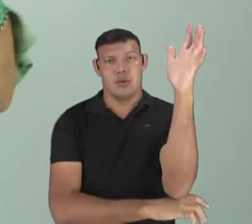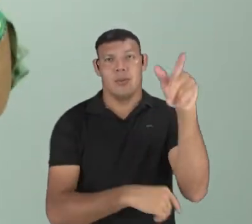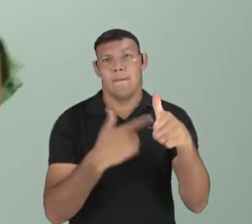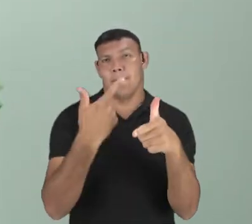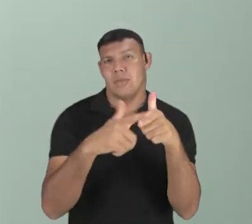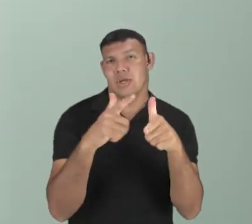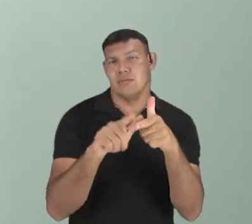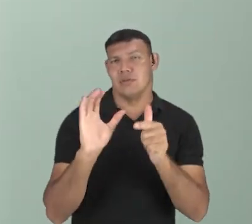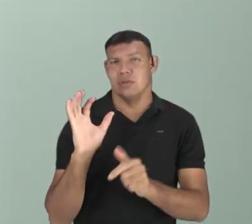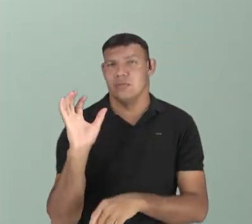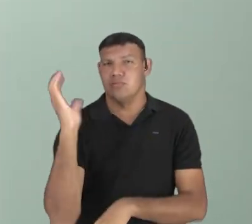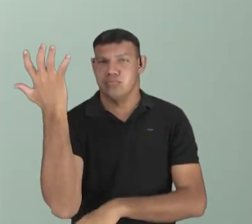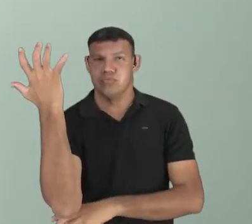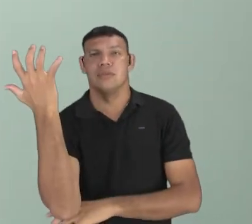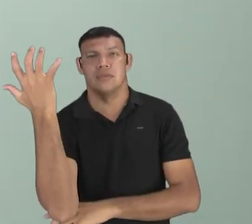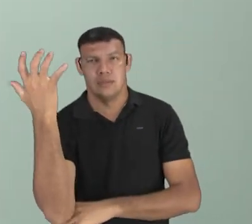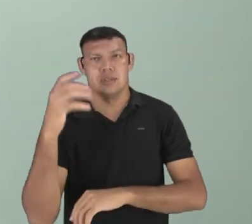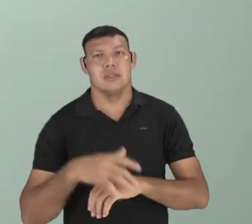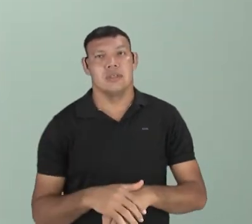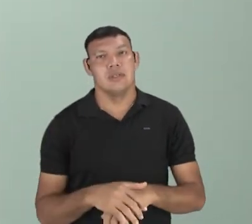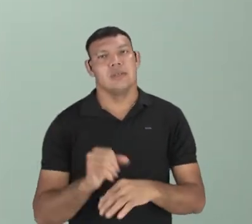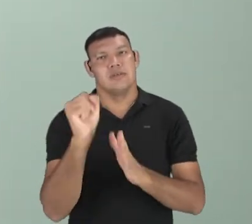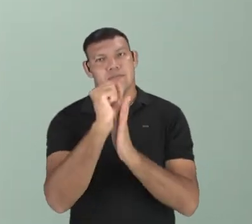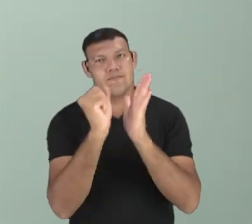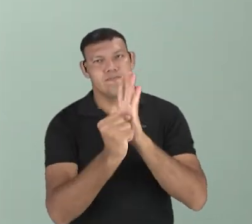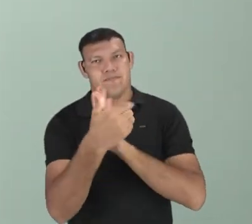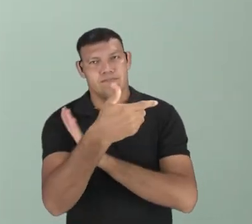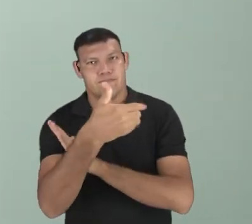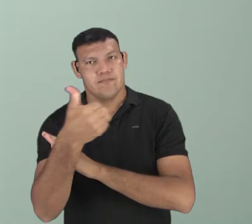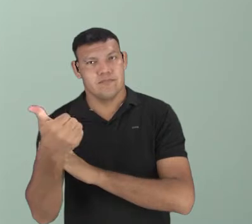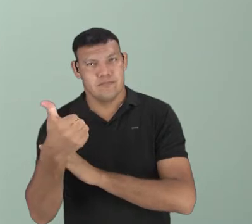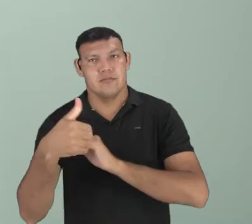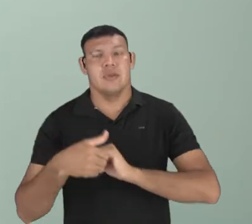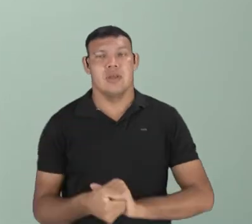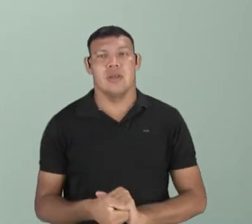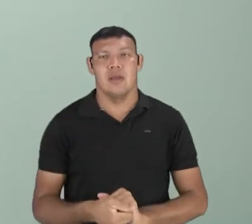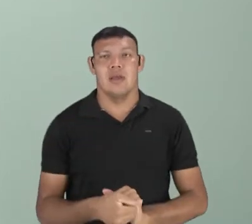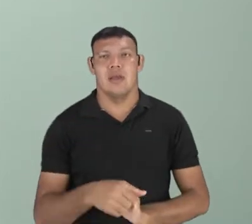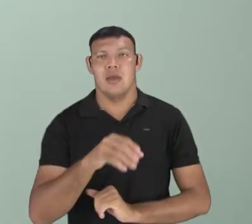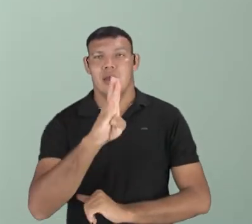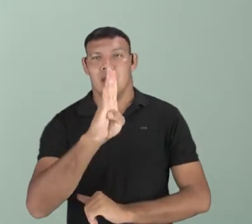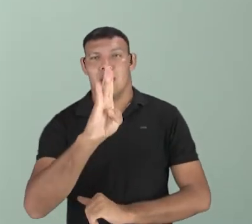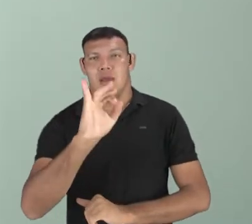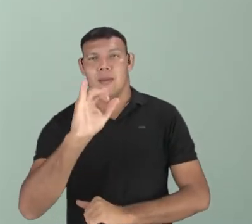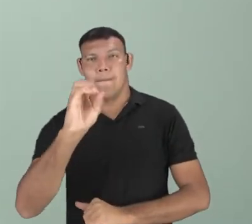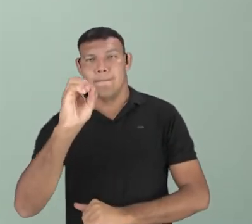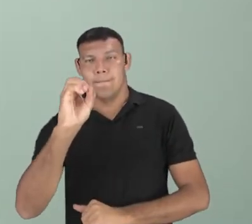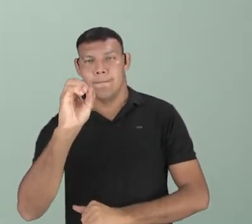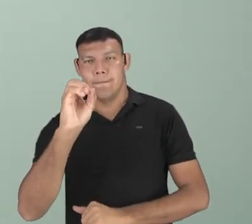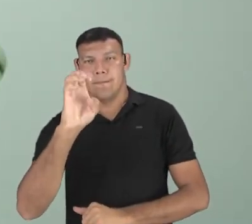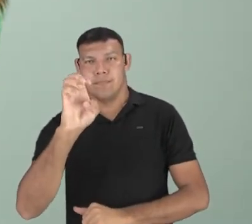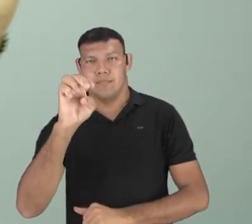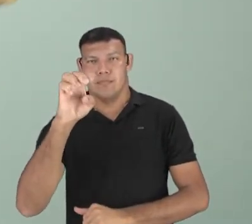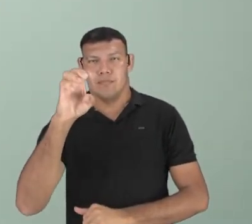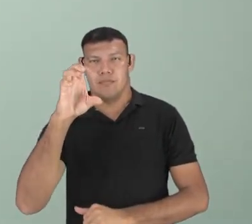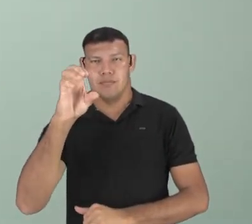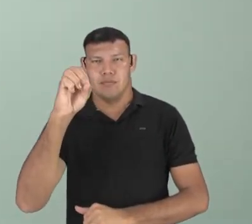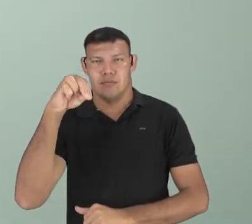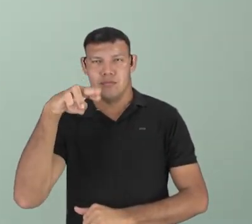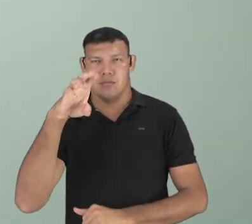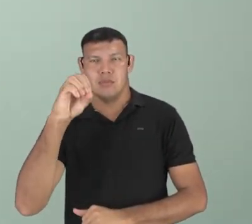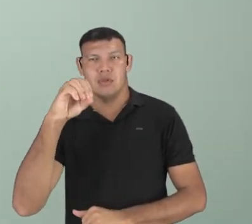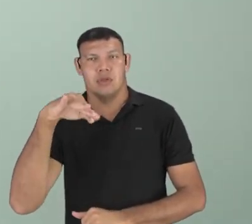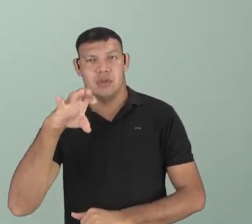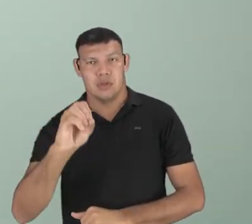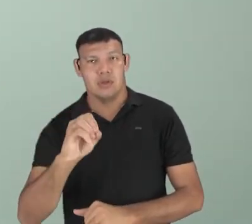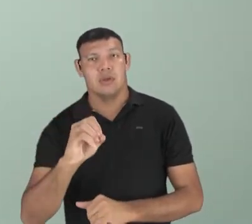das apostas para o século XXI seria a bioeconomia, pensar a ciência e a tecnologia para a gente resolver grandes